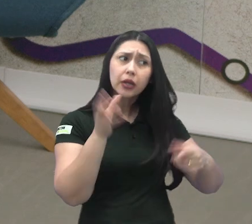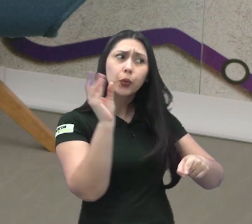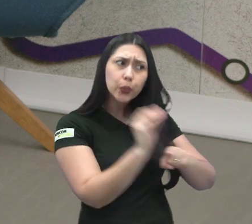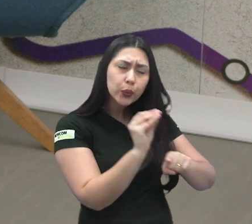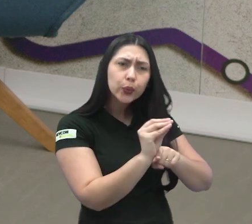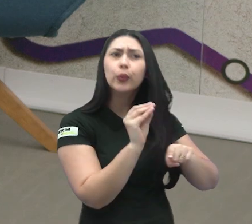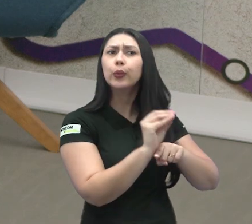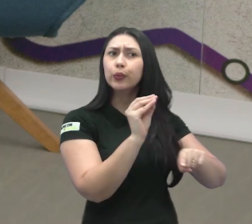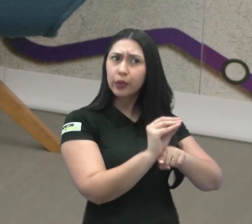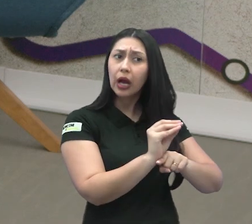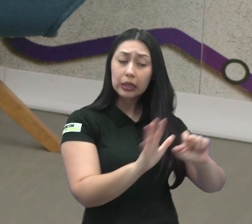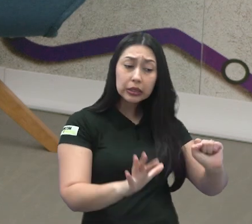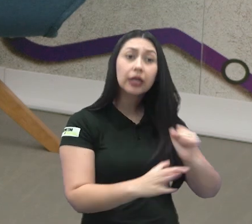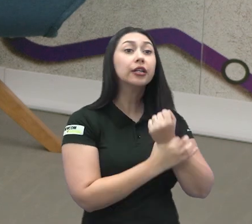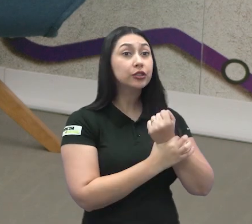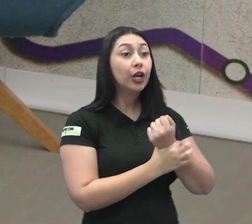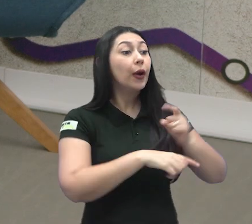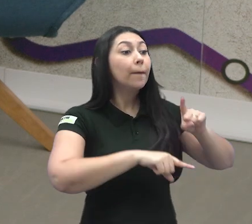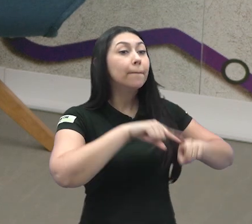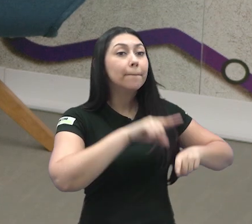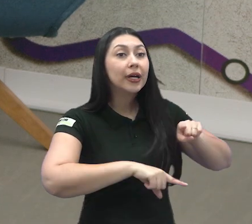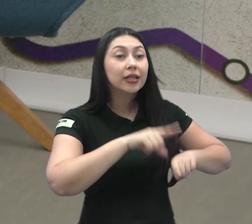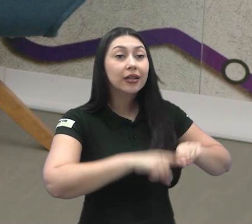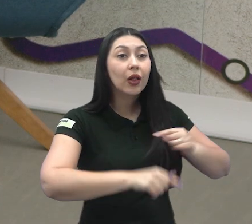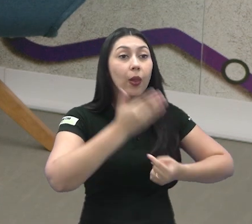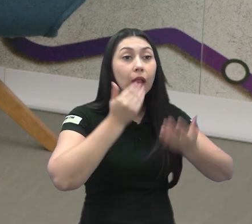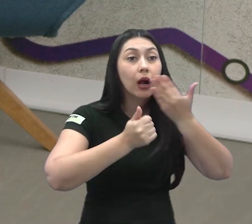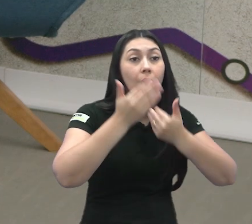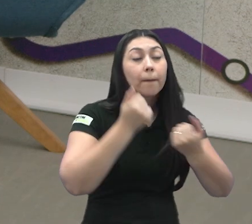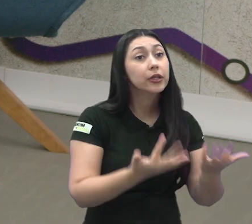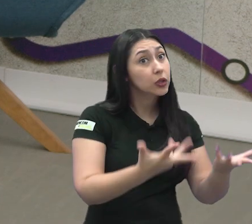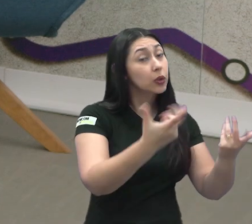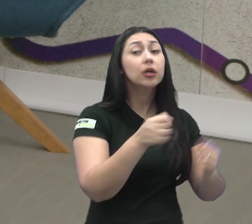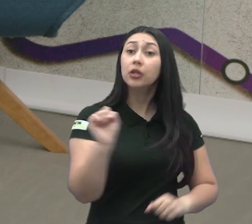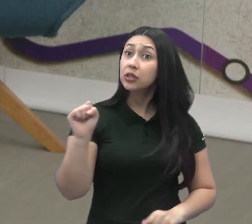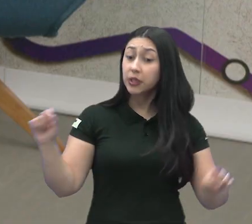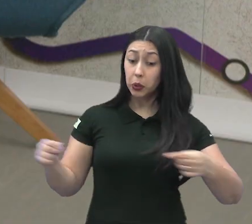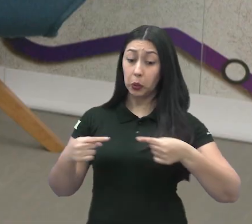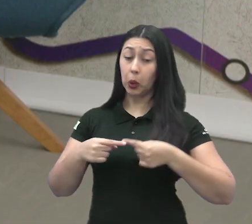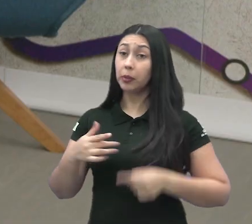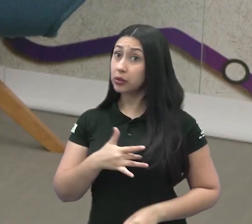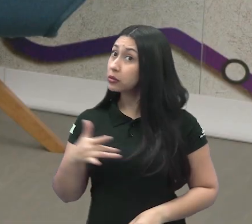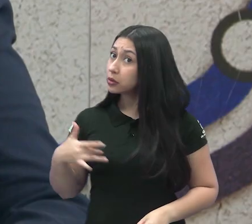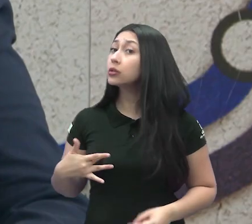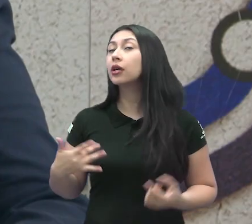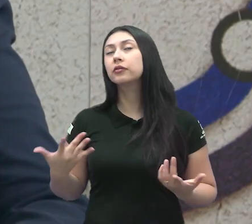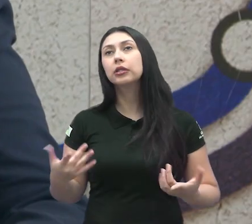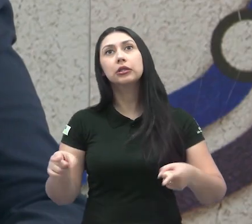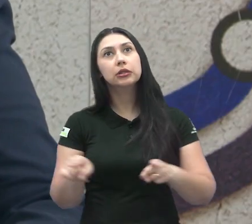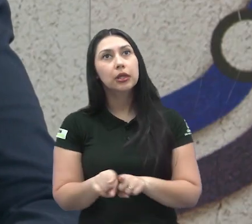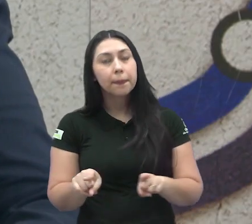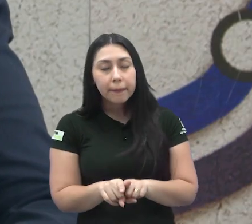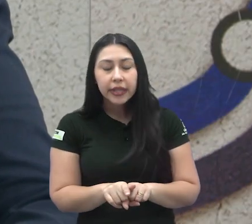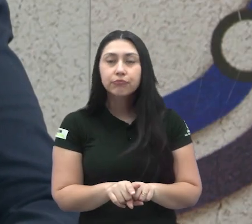para cuidar, para garantir que o produto que chega até a mesa das pessoas chegue com qualidade. Seja saudável, exatamente.